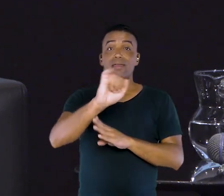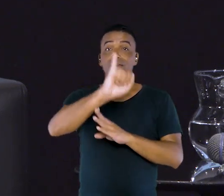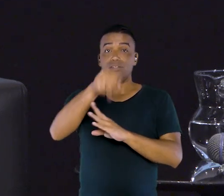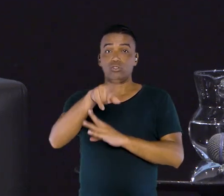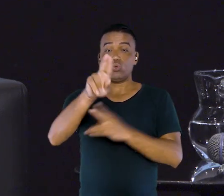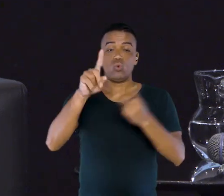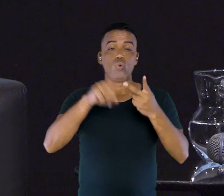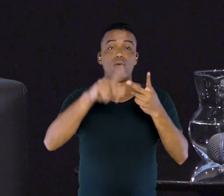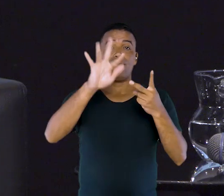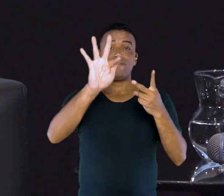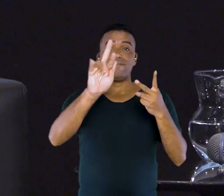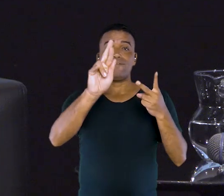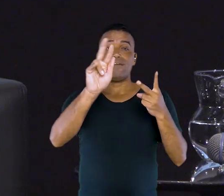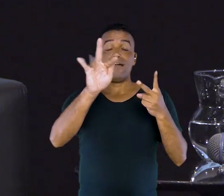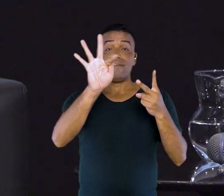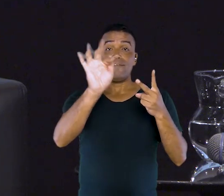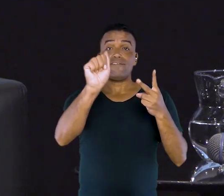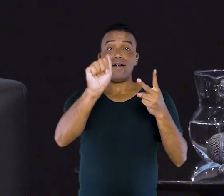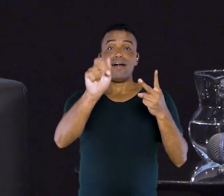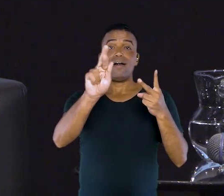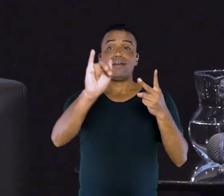a farinha, né,